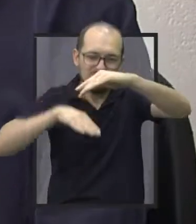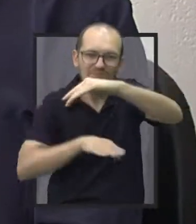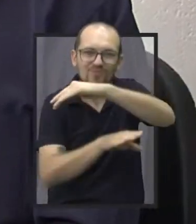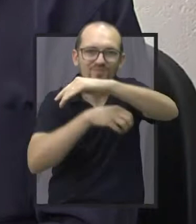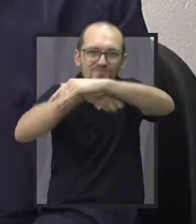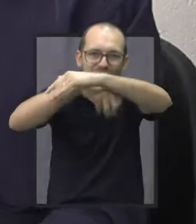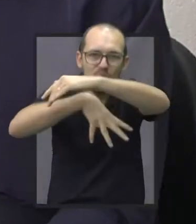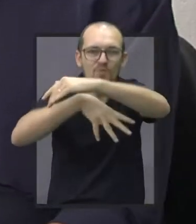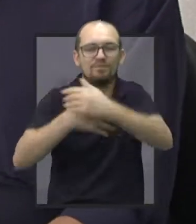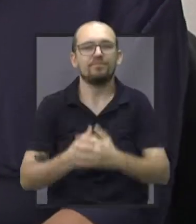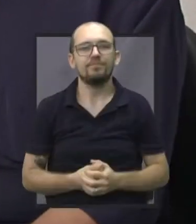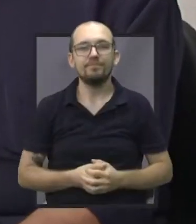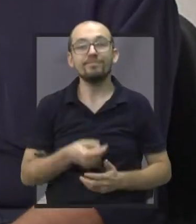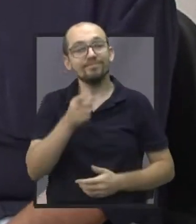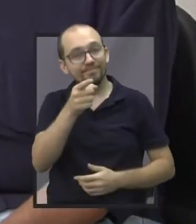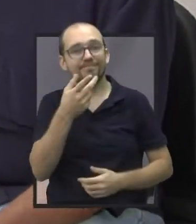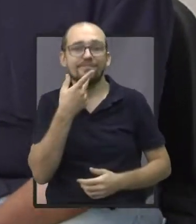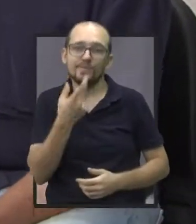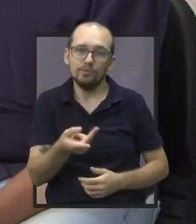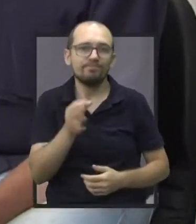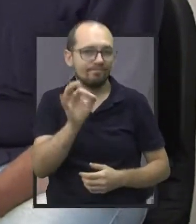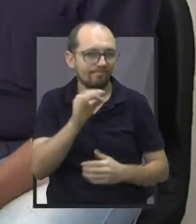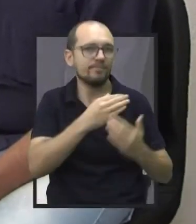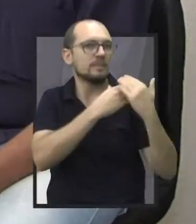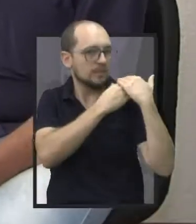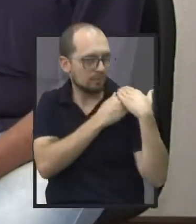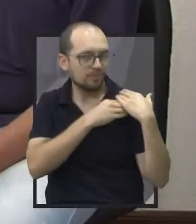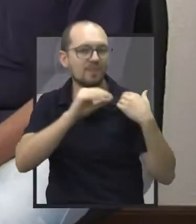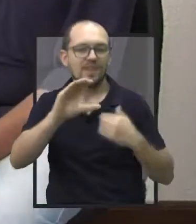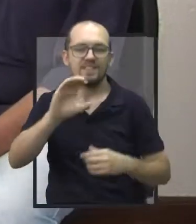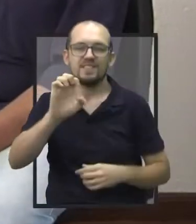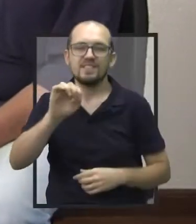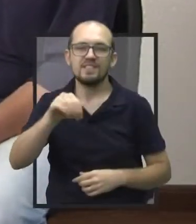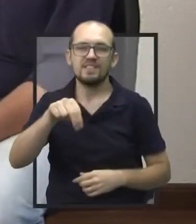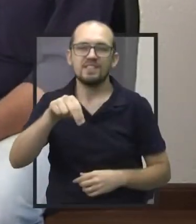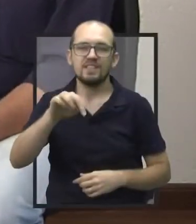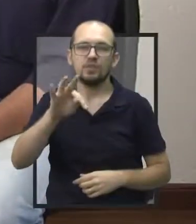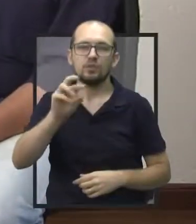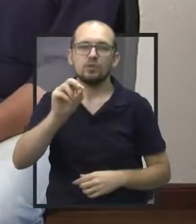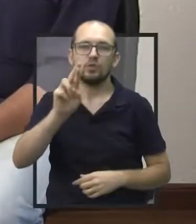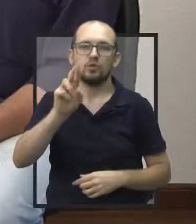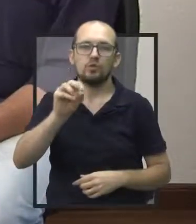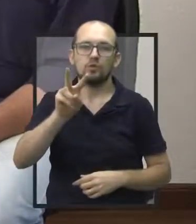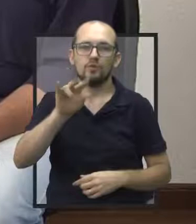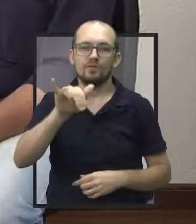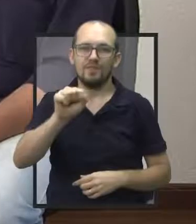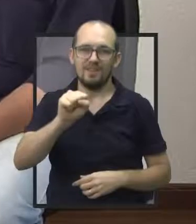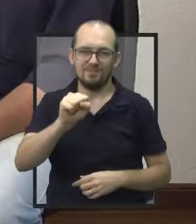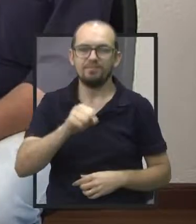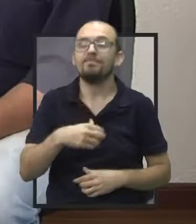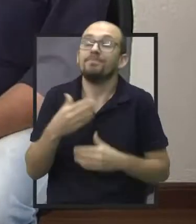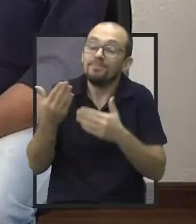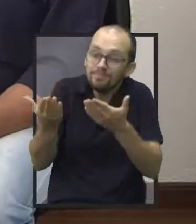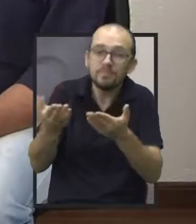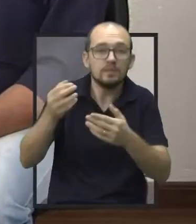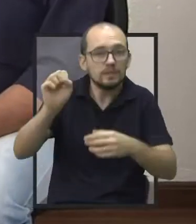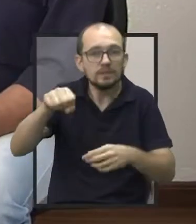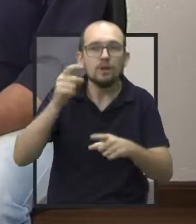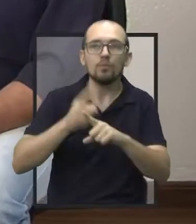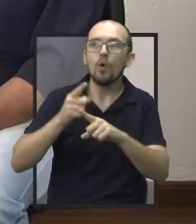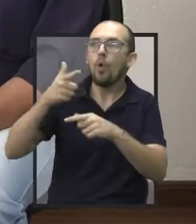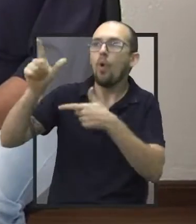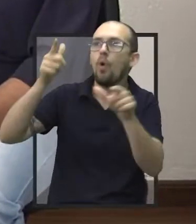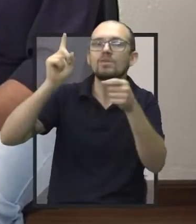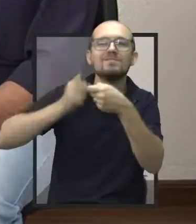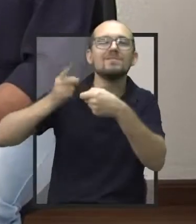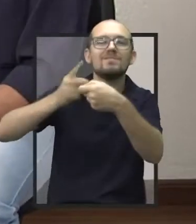responsabilidade da concessionária que está administrando a rodovia se injustamente nós pegamos inclusive já em algumas outros lugares a